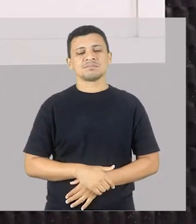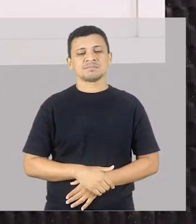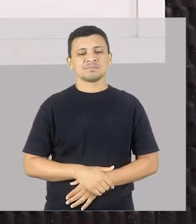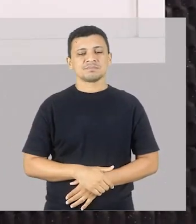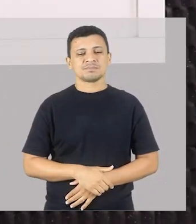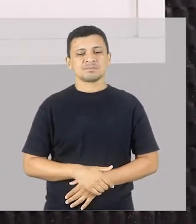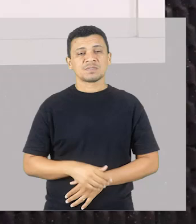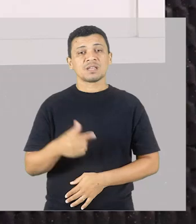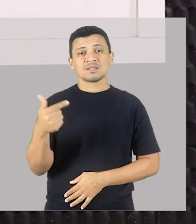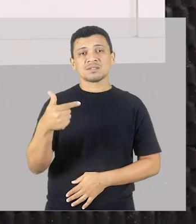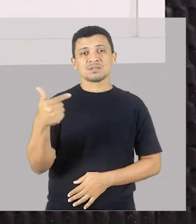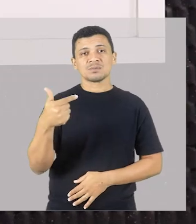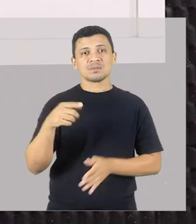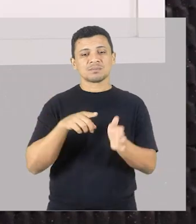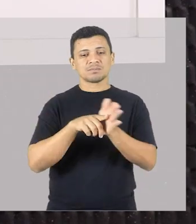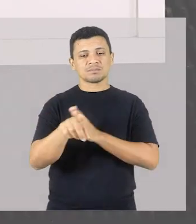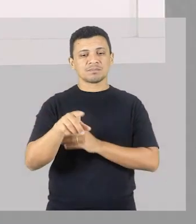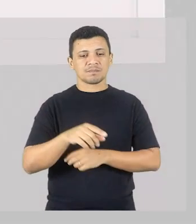para a próxima questão.